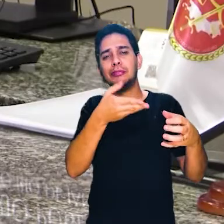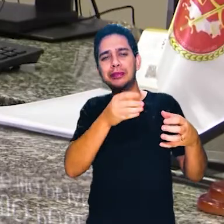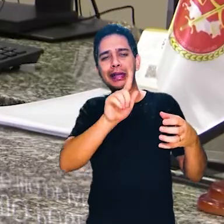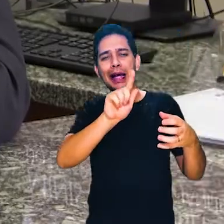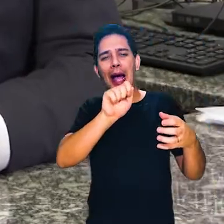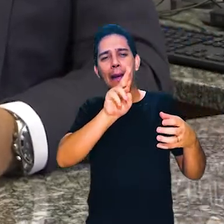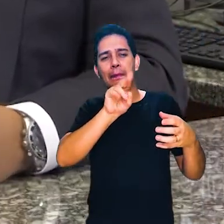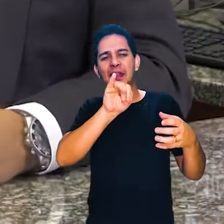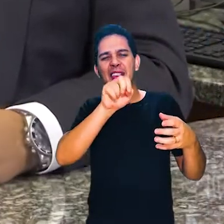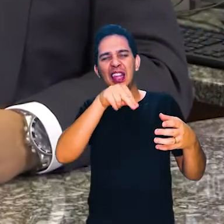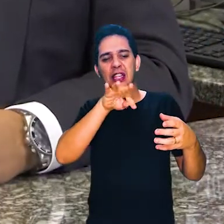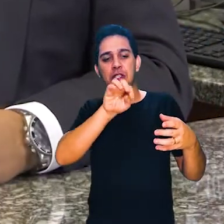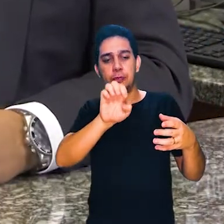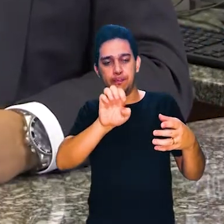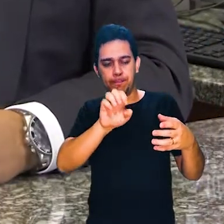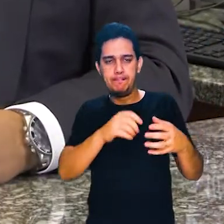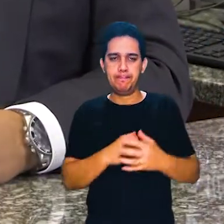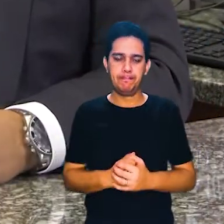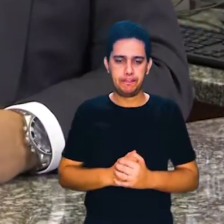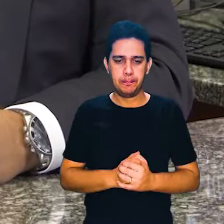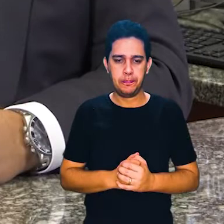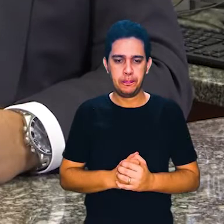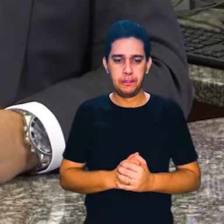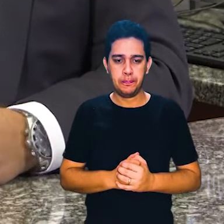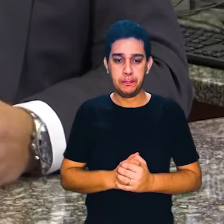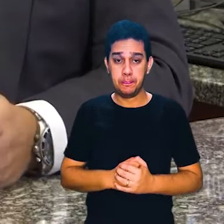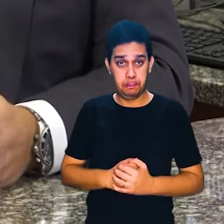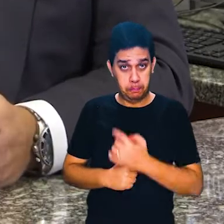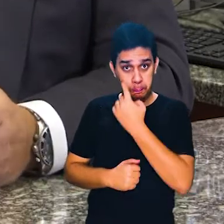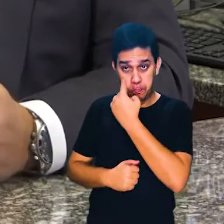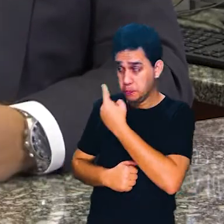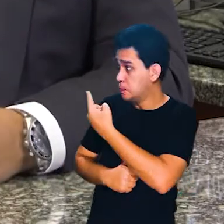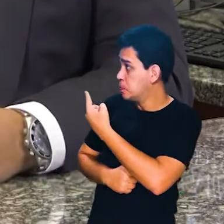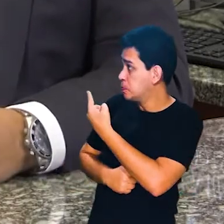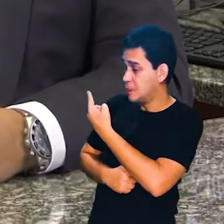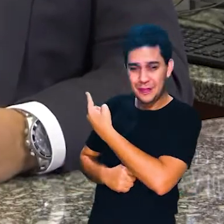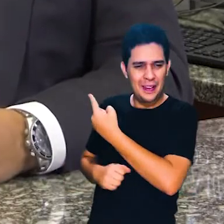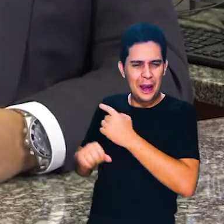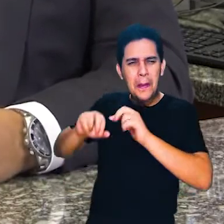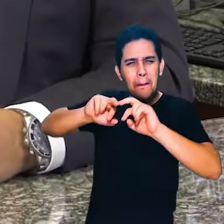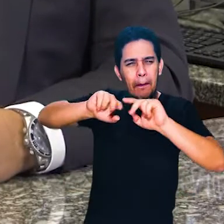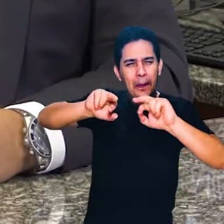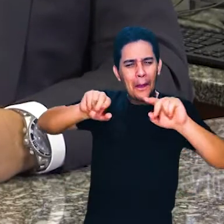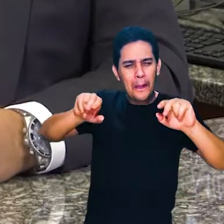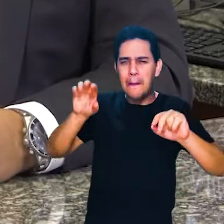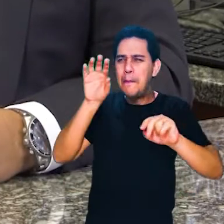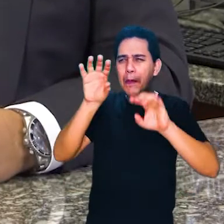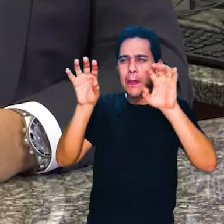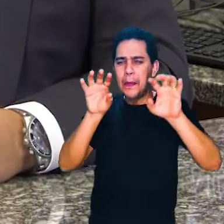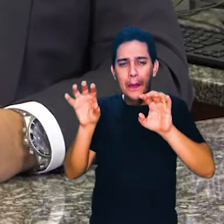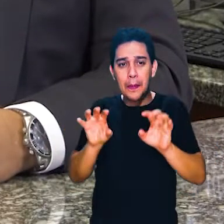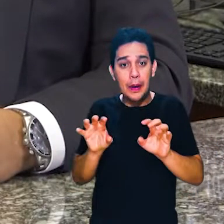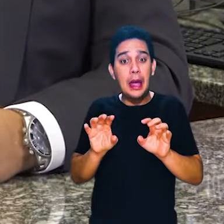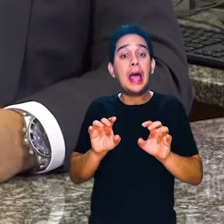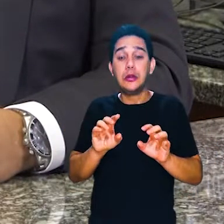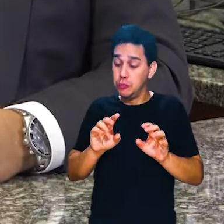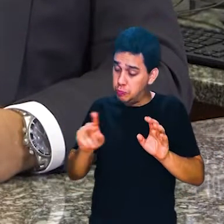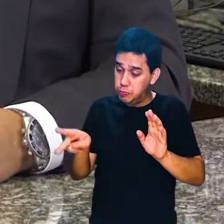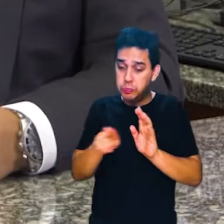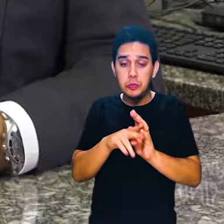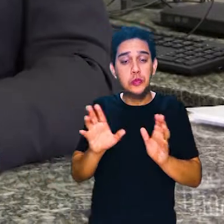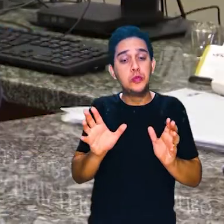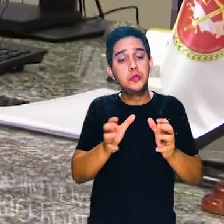gabinete é formado por uma coalizão de forças de segurança e inteligência, incluindo a coordenação de segurança e inteligência do Ministério